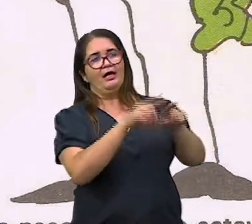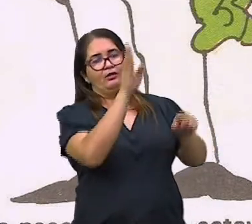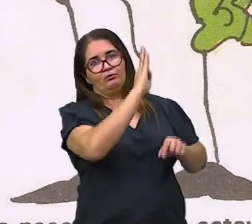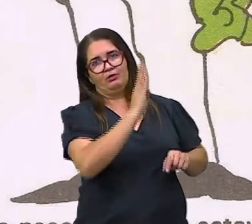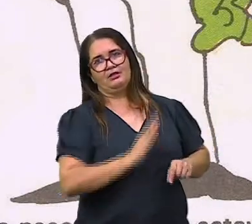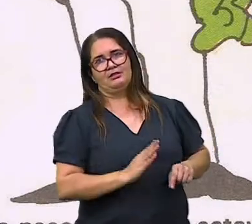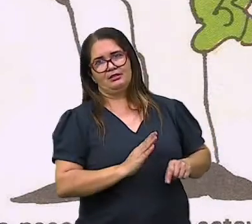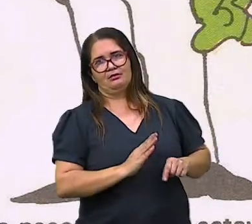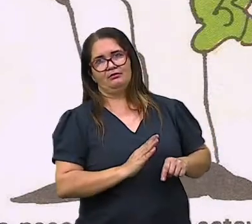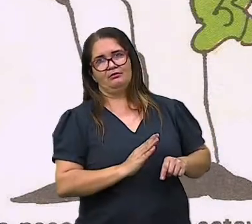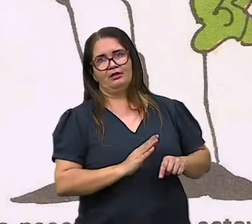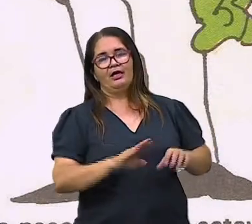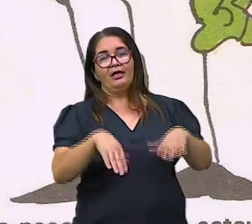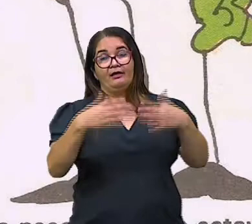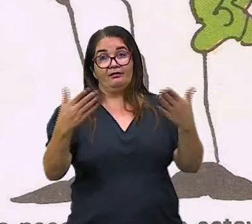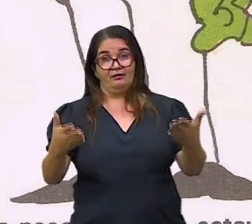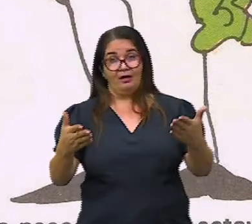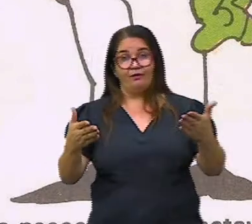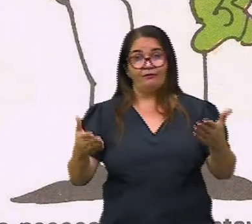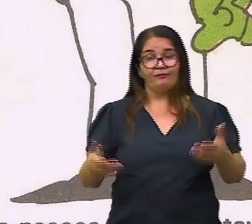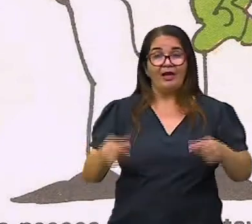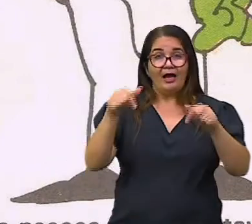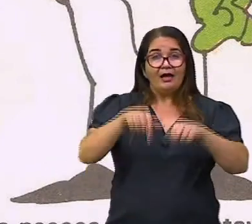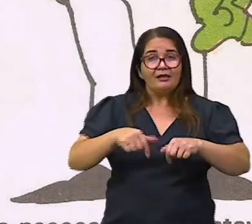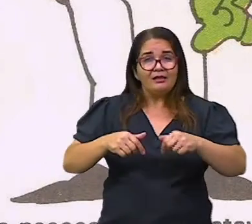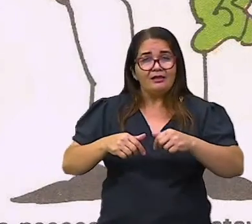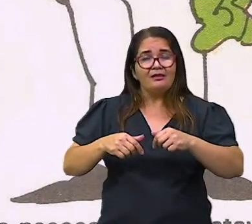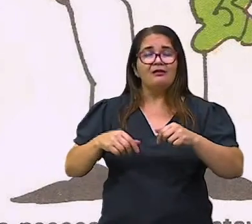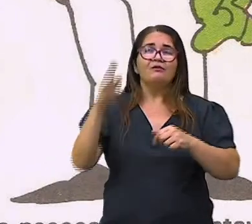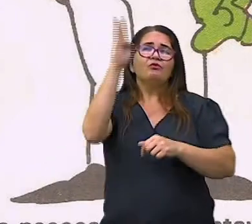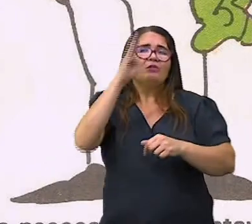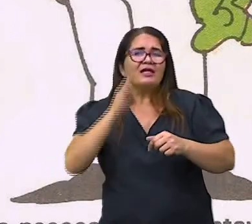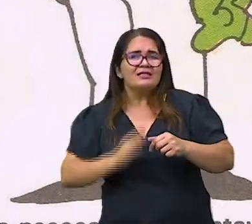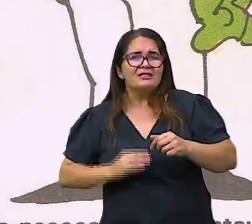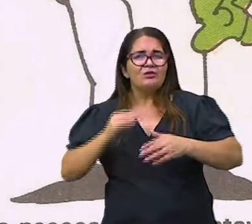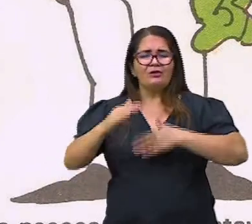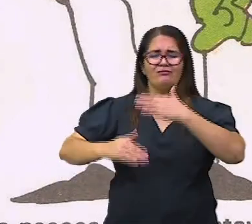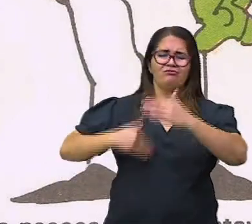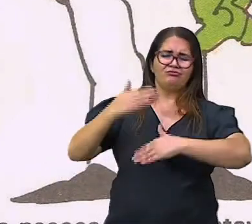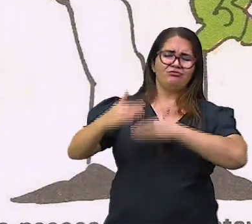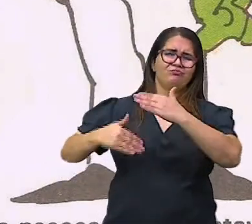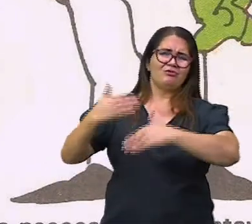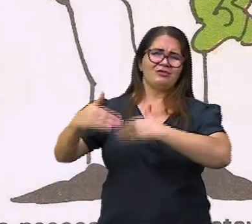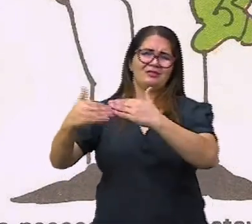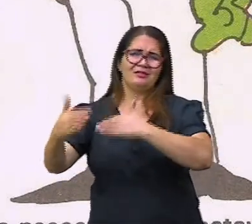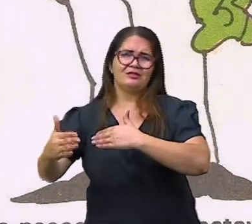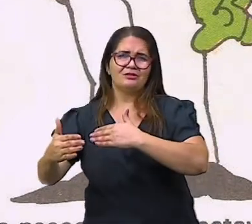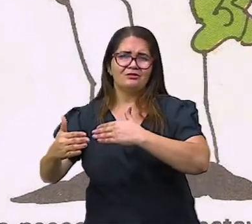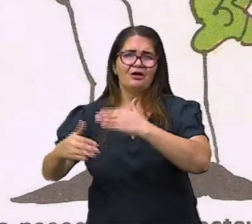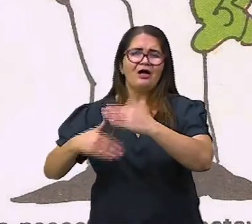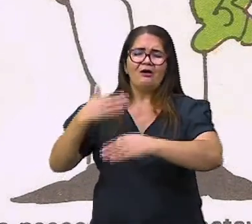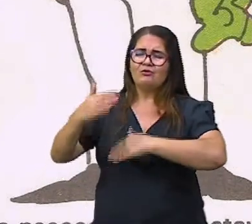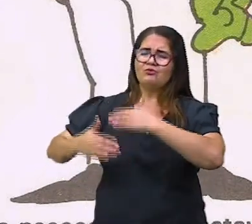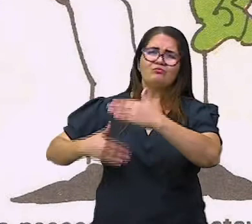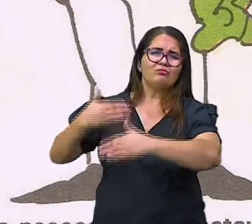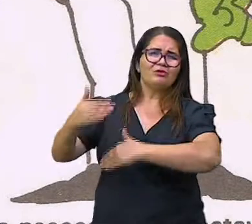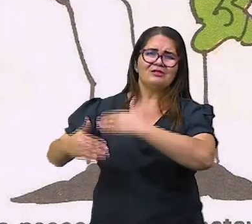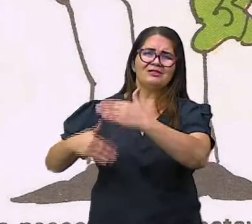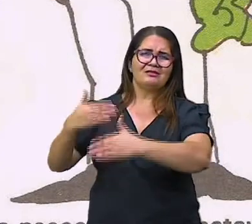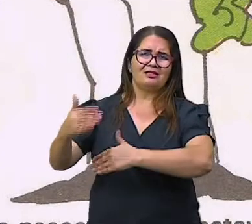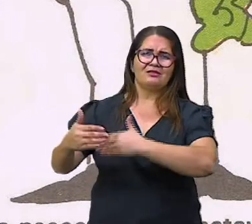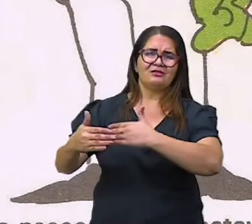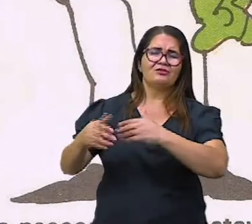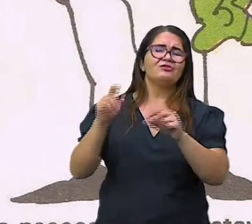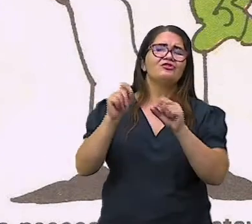guerras políticas, é um acúmulo de sucessões, é um acúmulo de